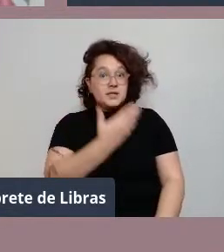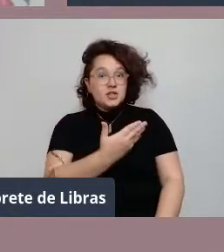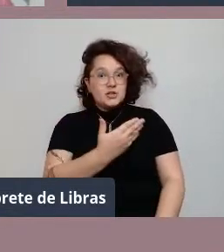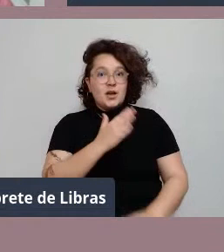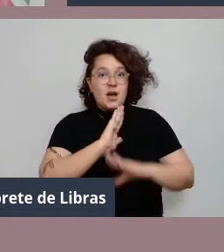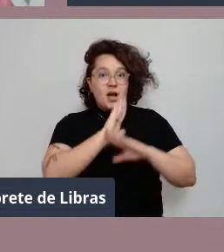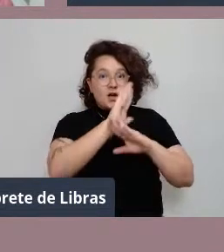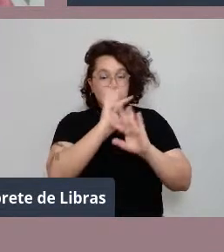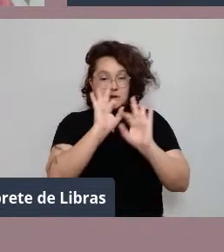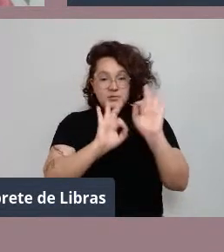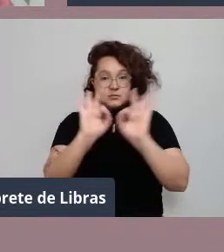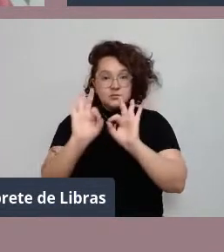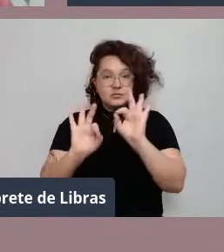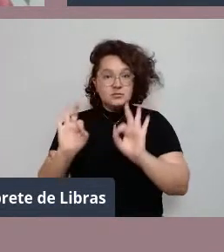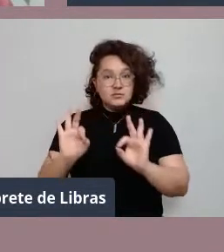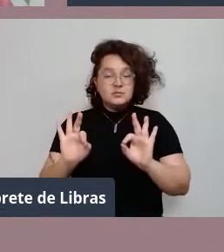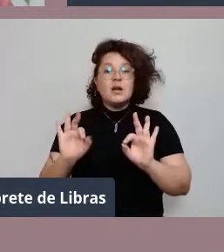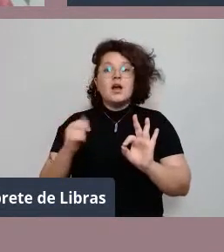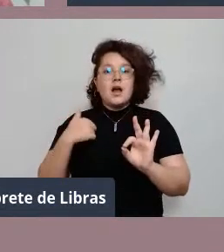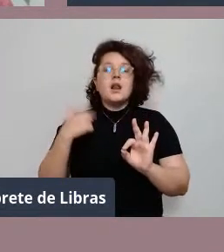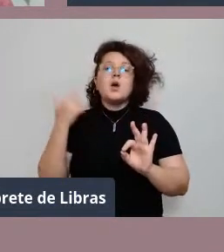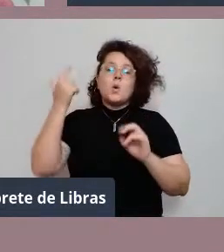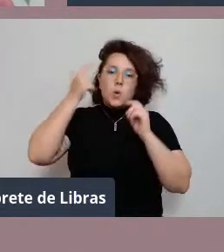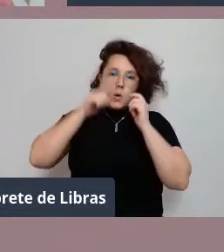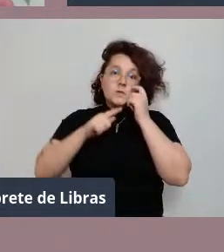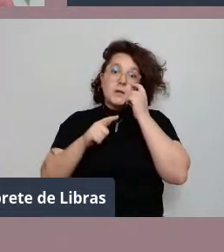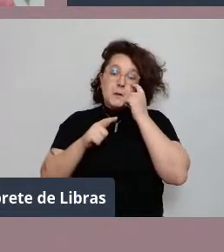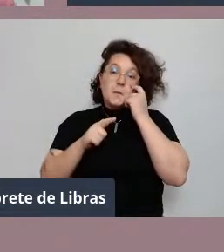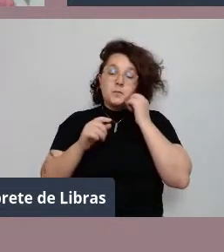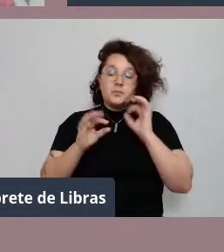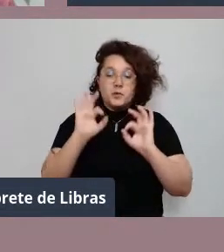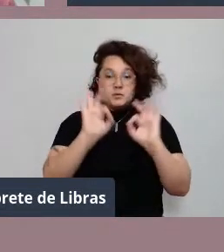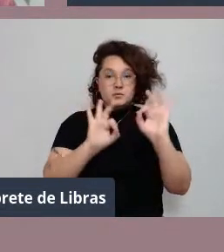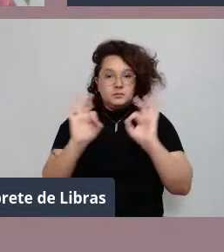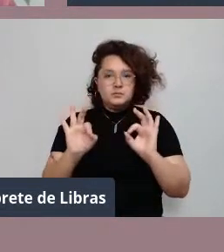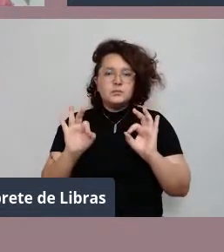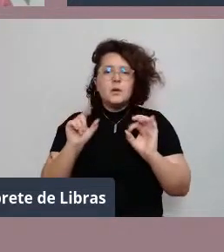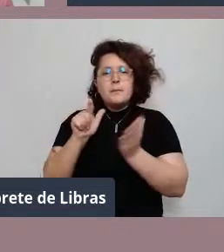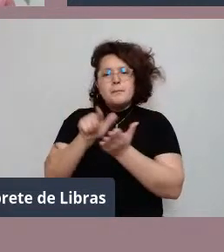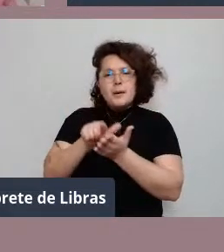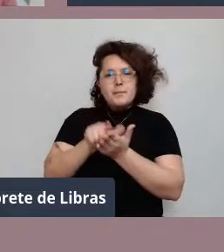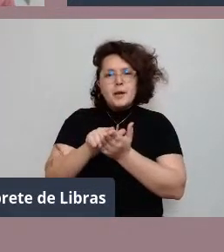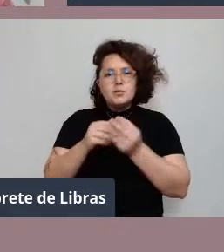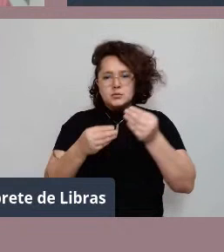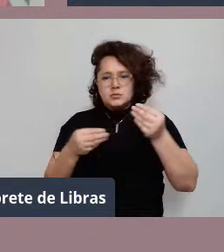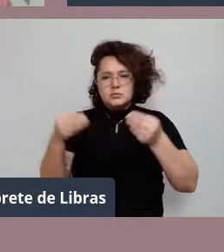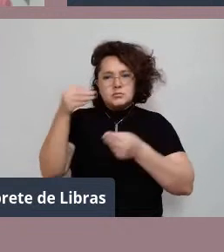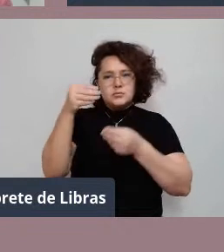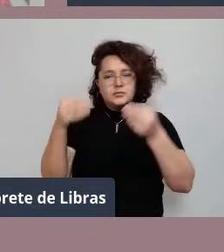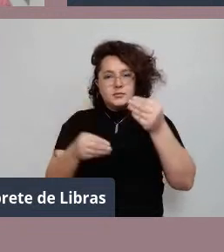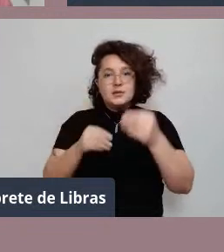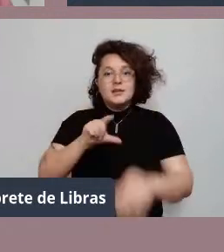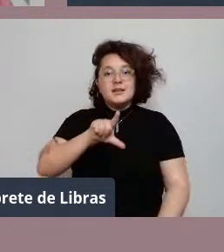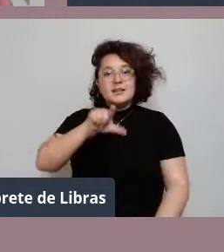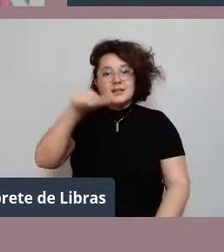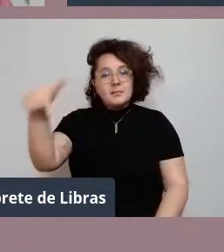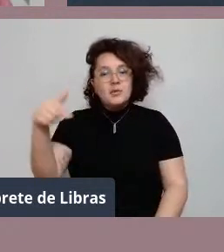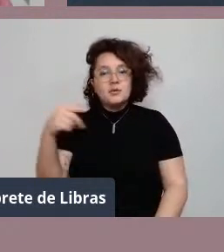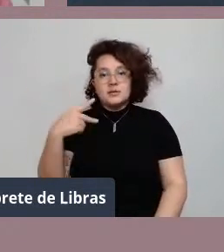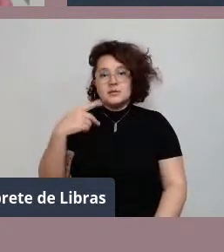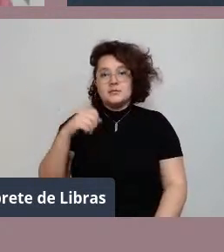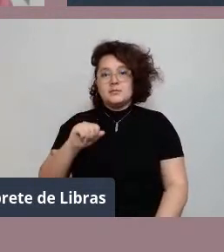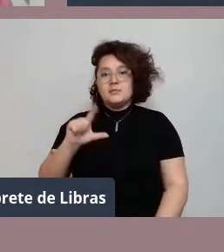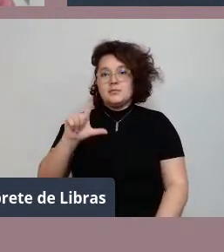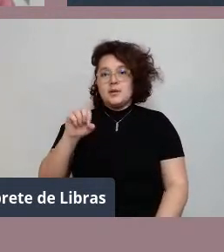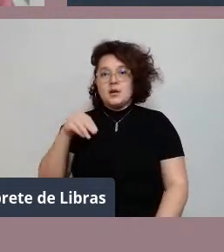Ela finalmente conseguiu botar uma ordem, né? E depois dessa ordem, Paloma foi lá reabrir a caixinha, que